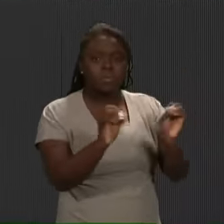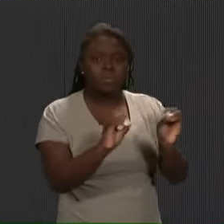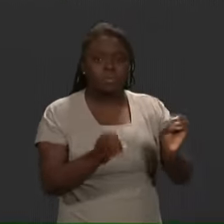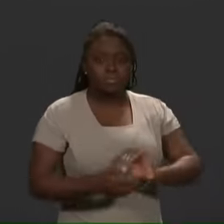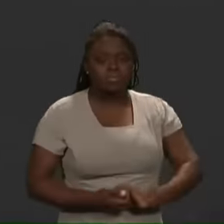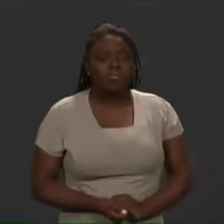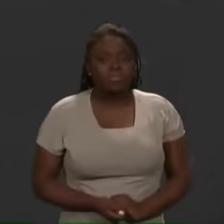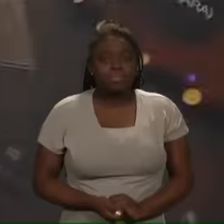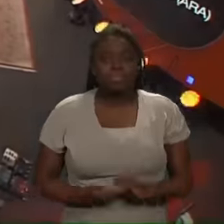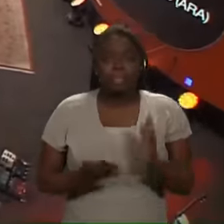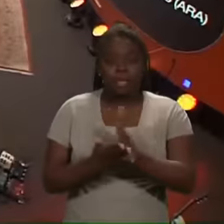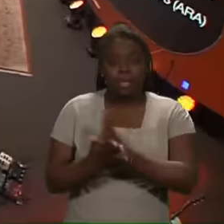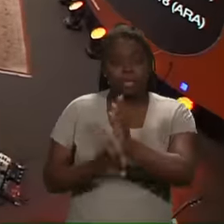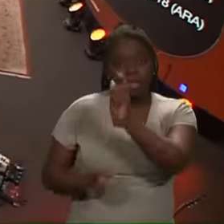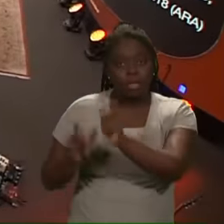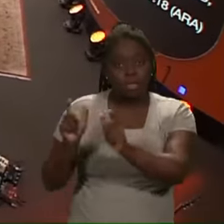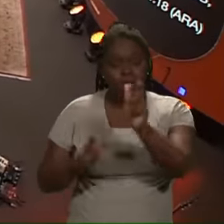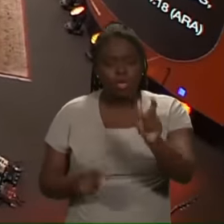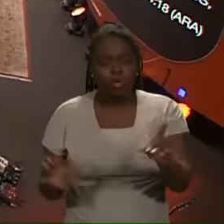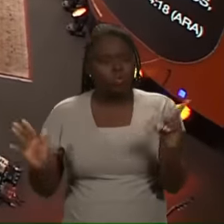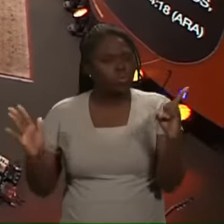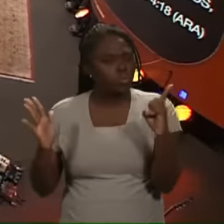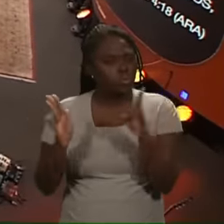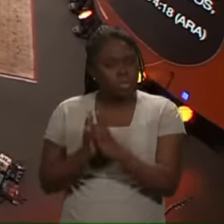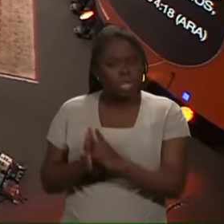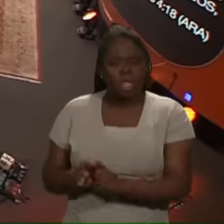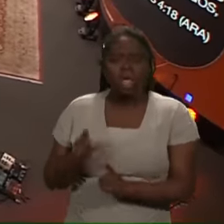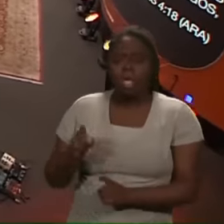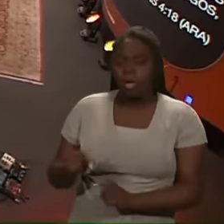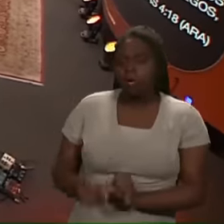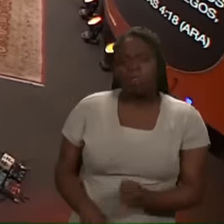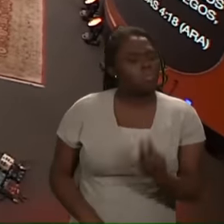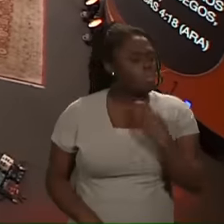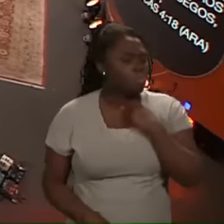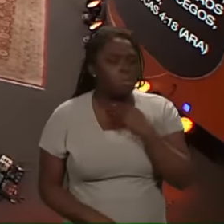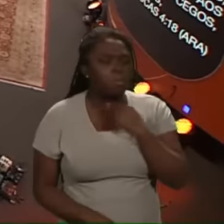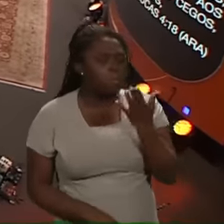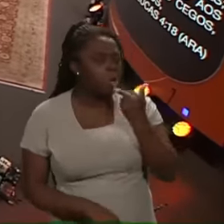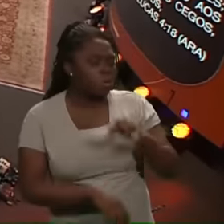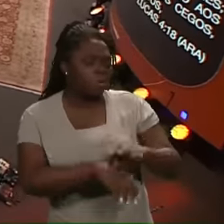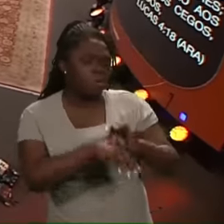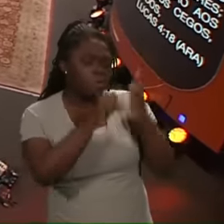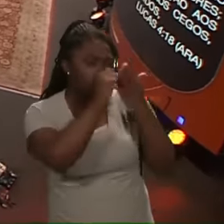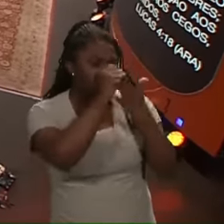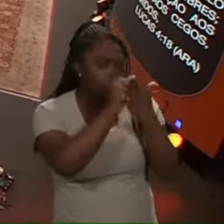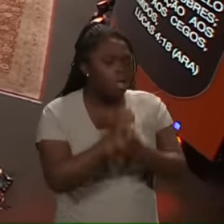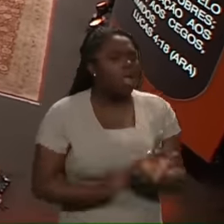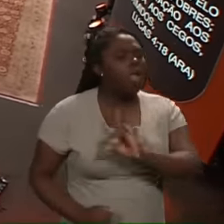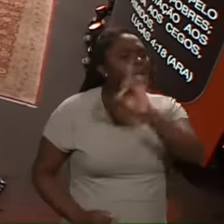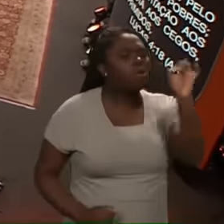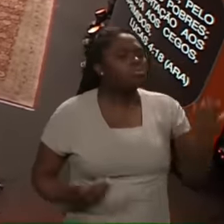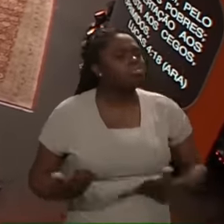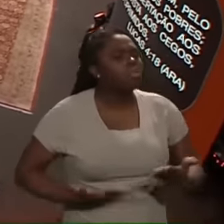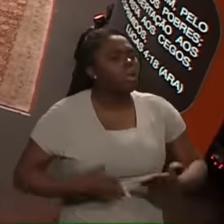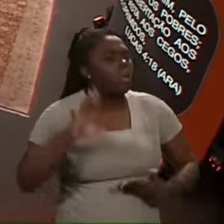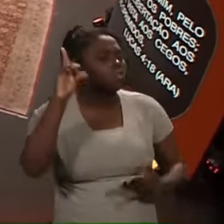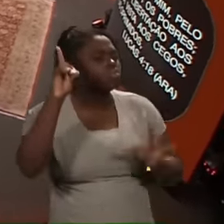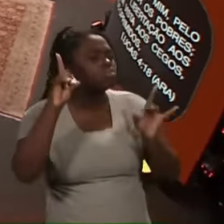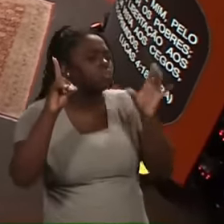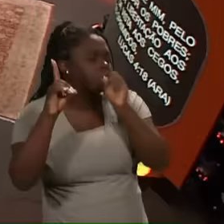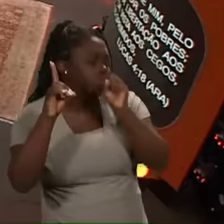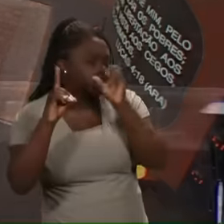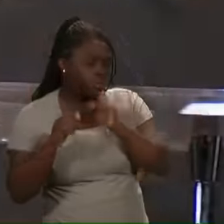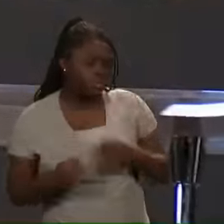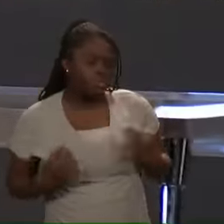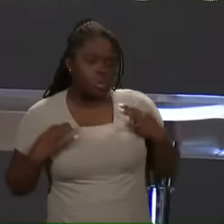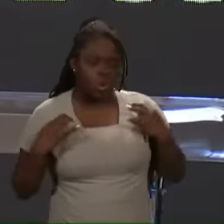Muitas pessoas são cheias de doutrina. Ah, você não pode comer carne de porco. Ah, o dia de servir a Deus é o sábado. A sua roupa não